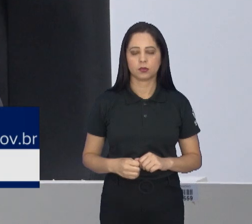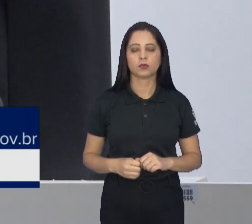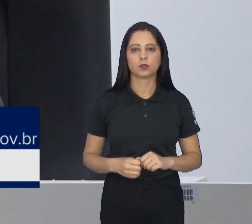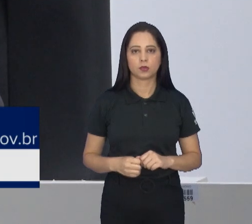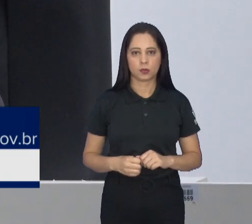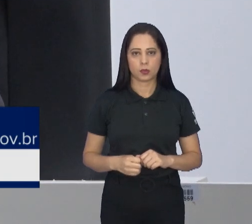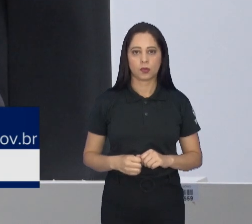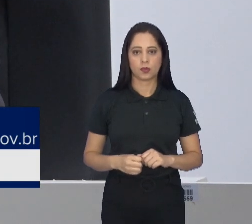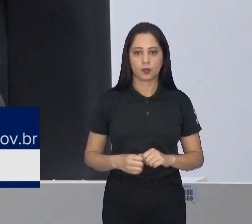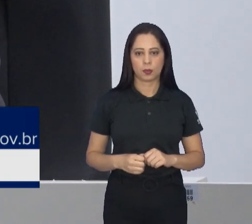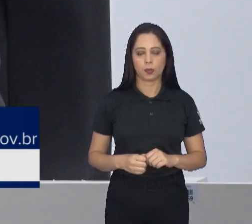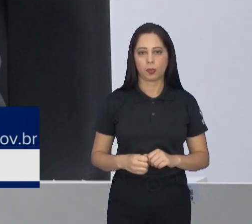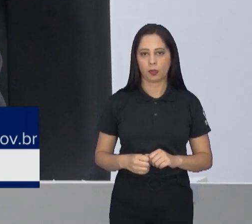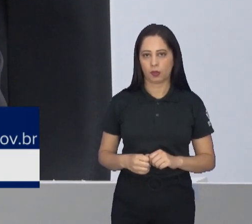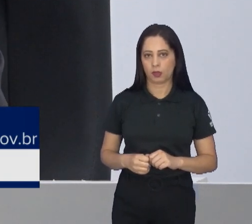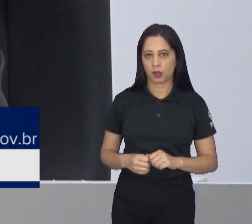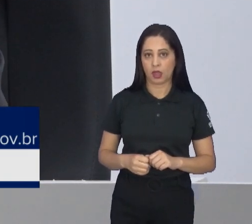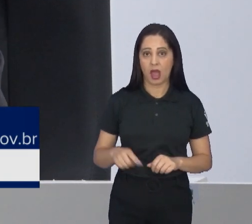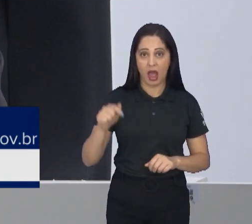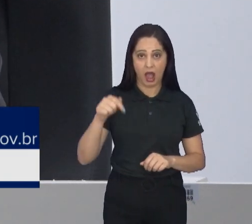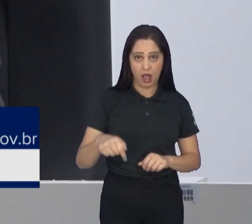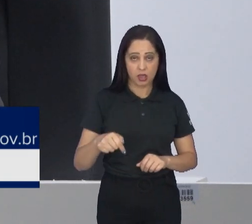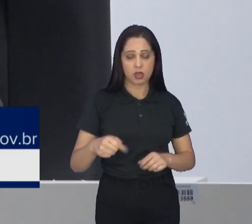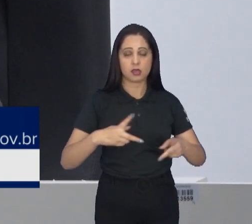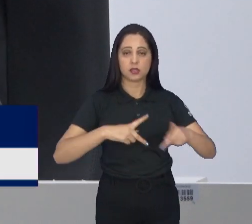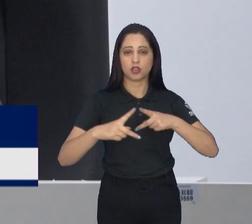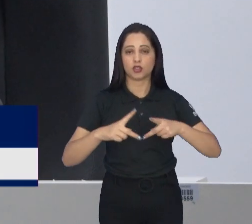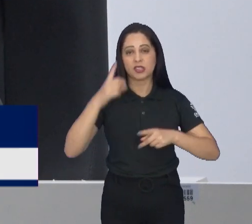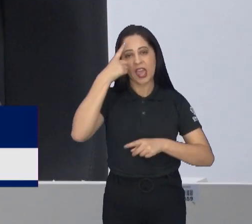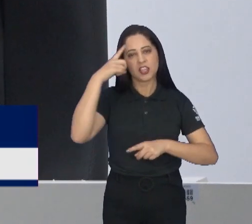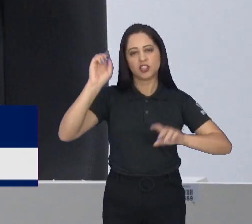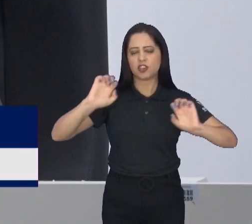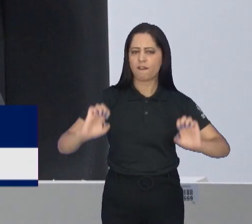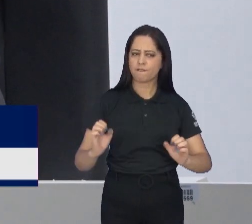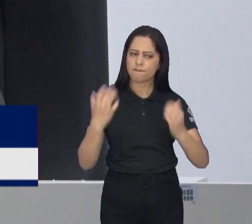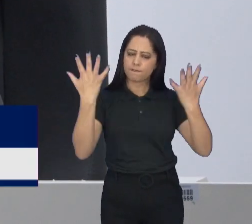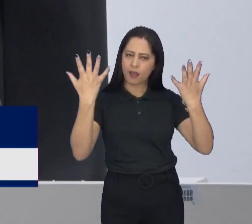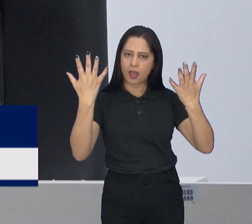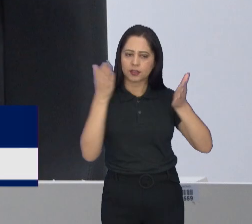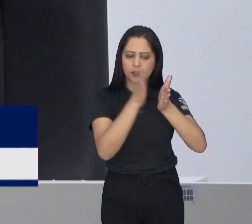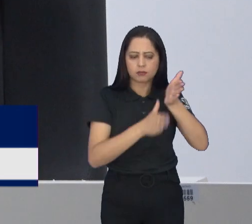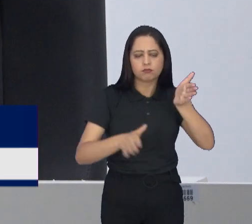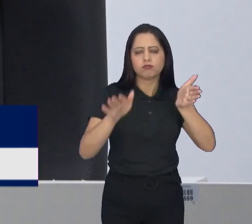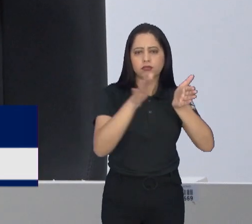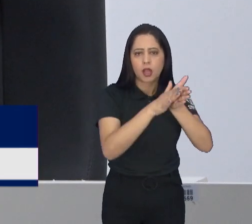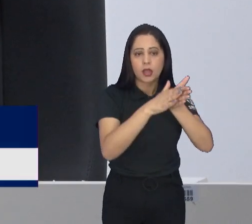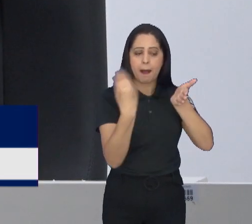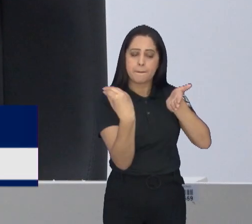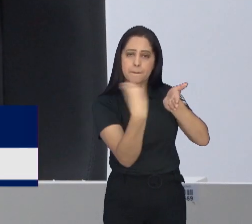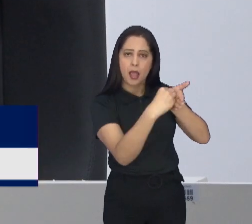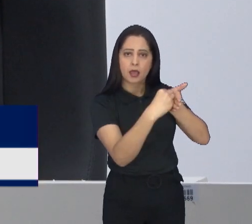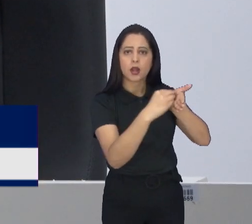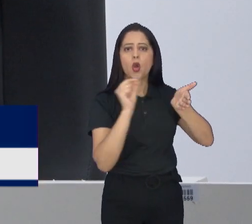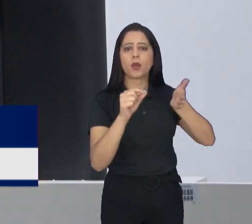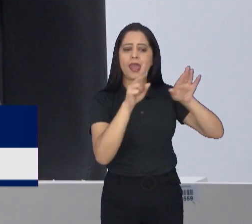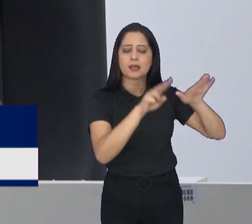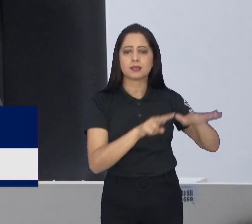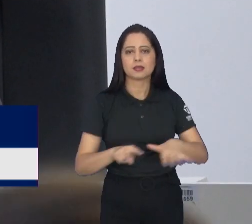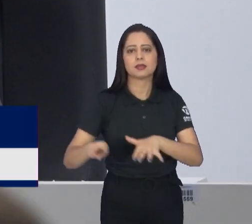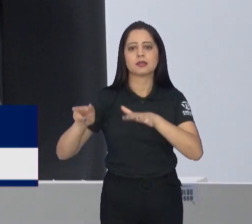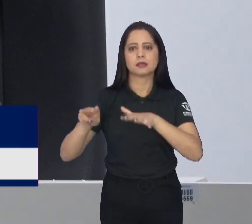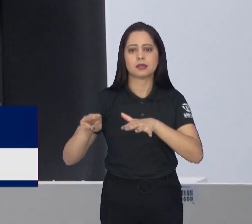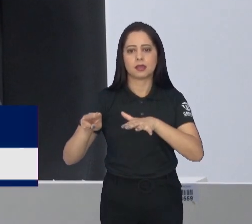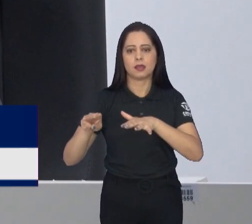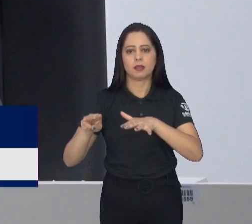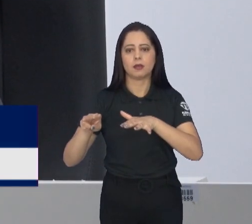Institui no calendário oficial de festas e comemorações o município de São José dos Campos a Semana